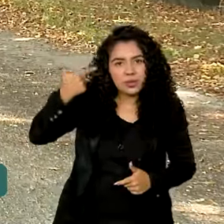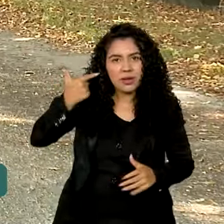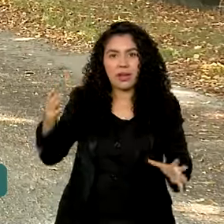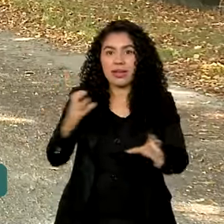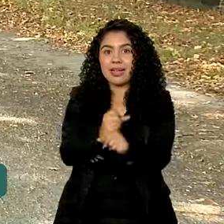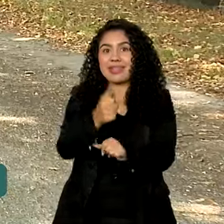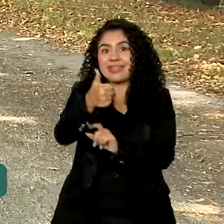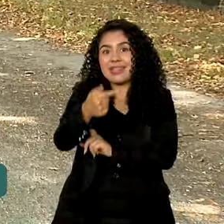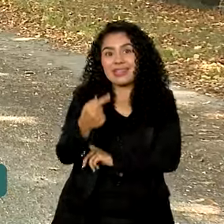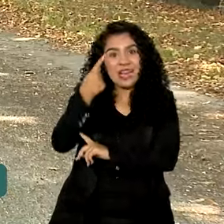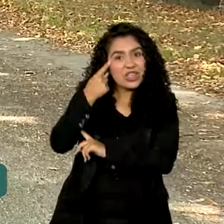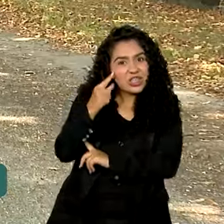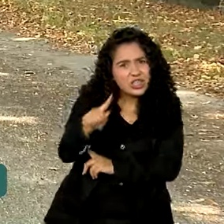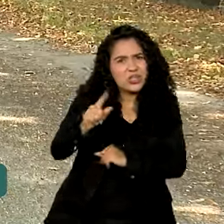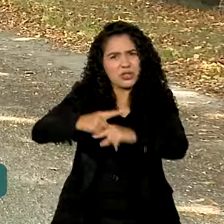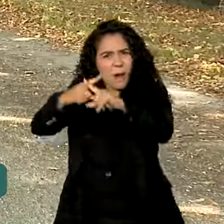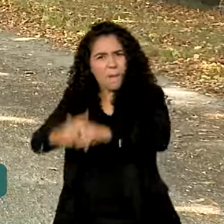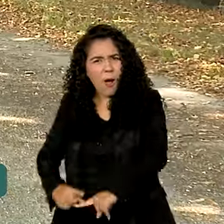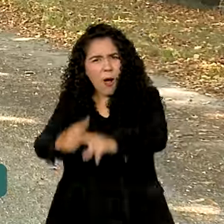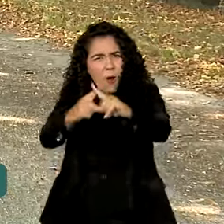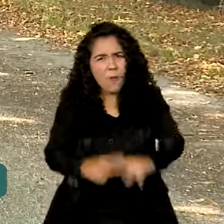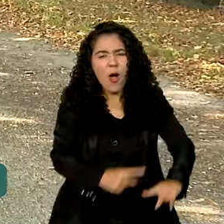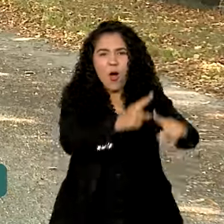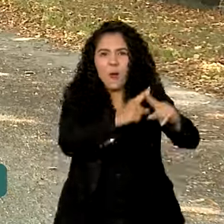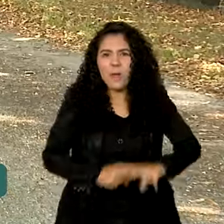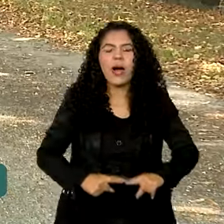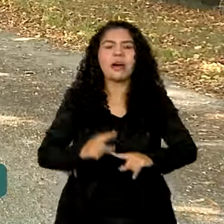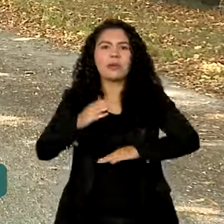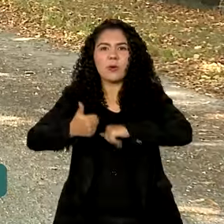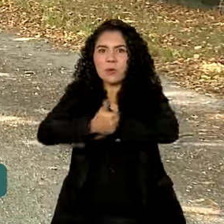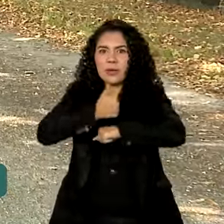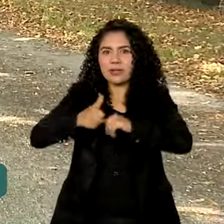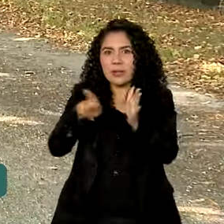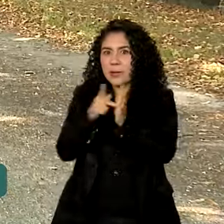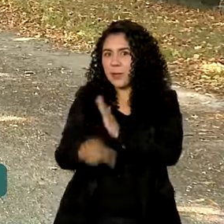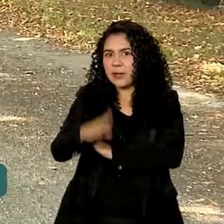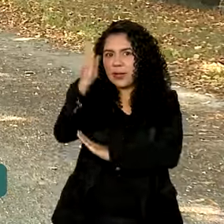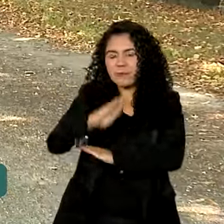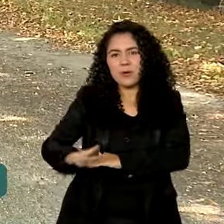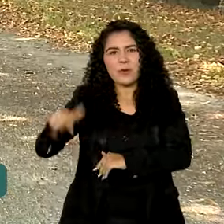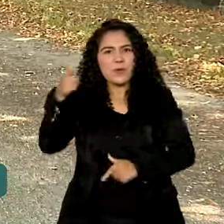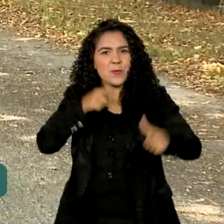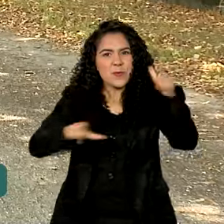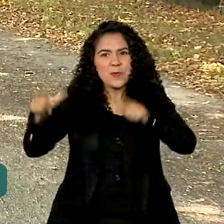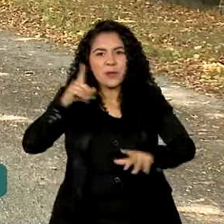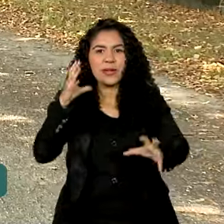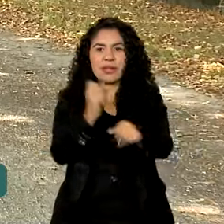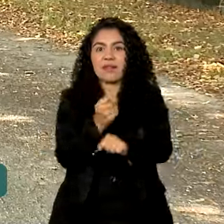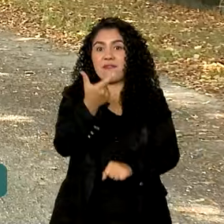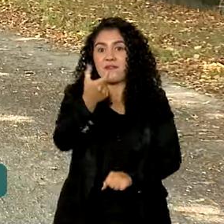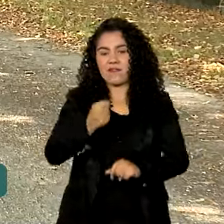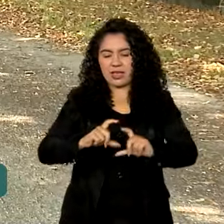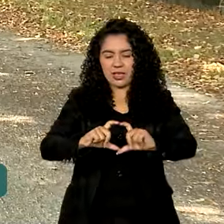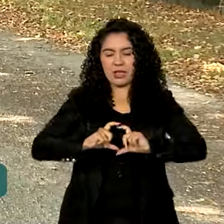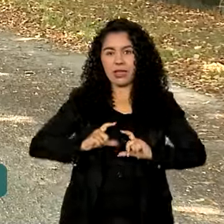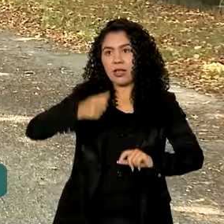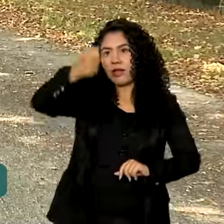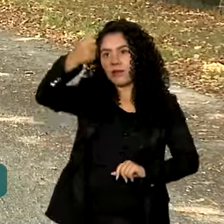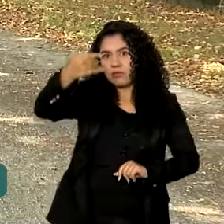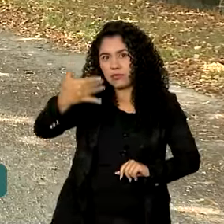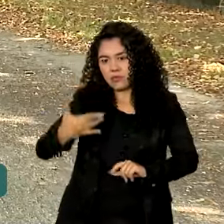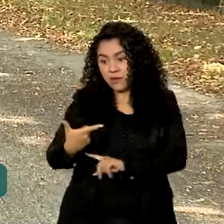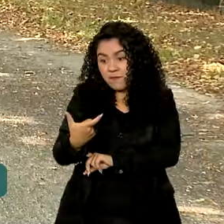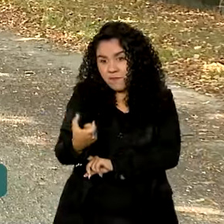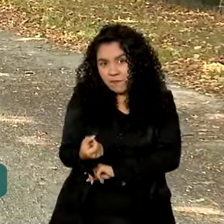de competição em que os atletas brasileiros brilharam e garantiram 20 medalhas. O Brasil ficou em 20º lugar no ranking